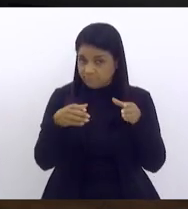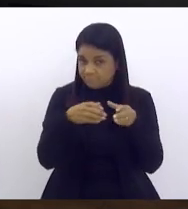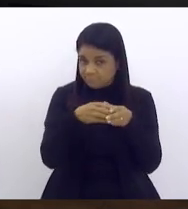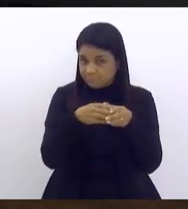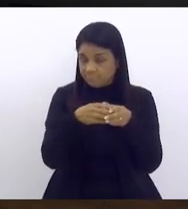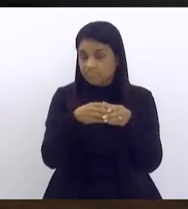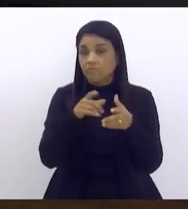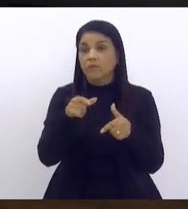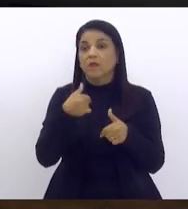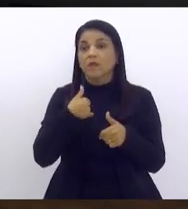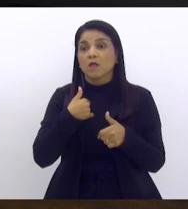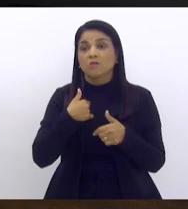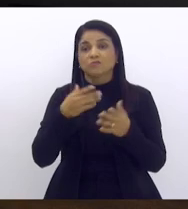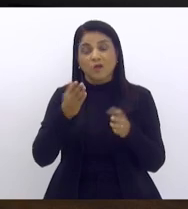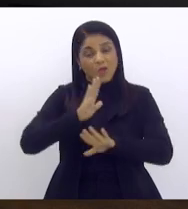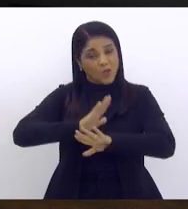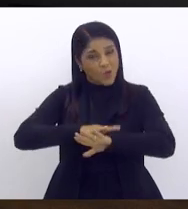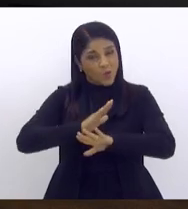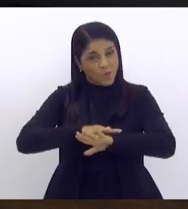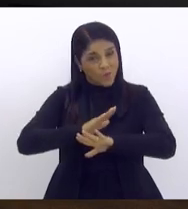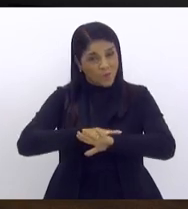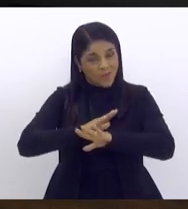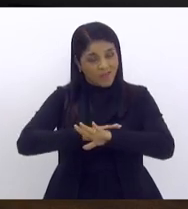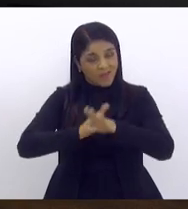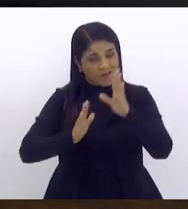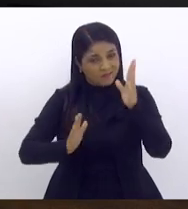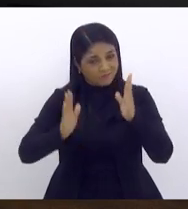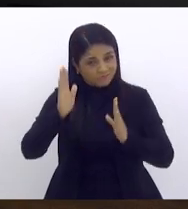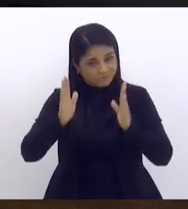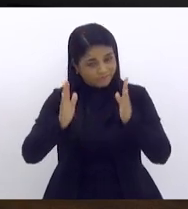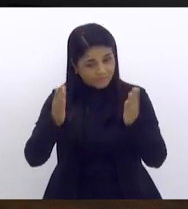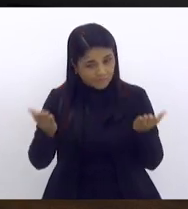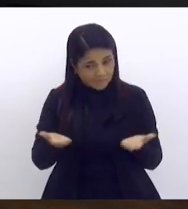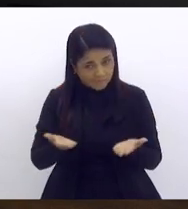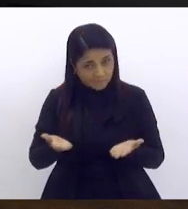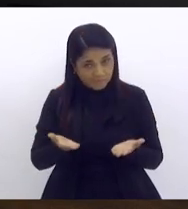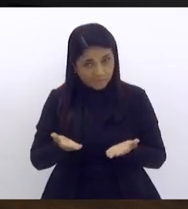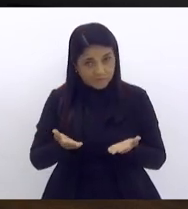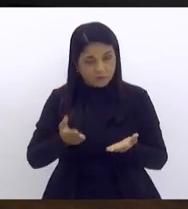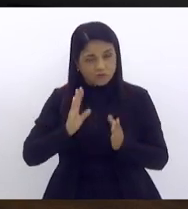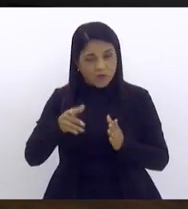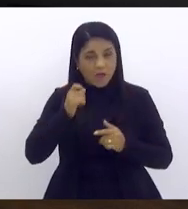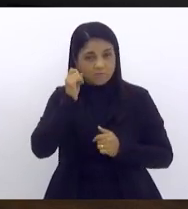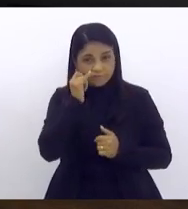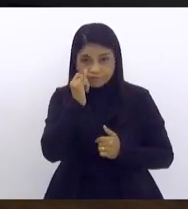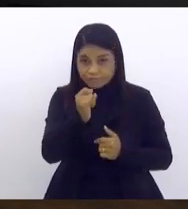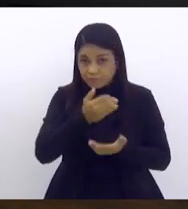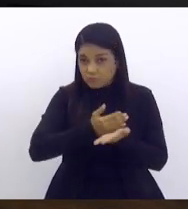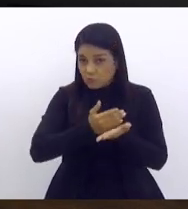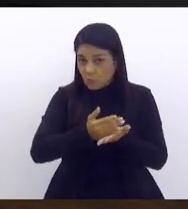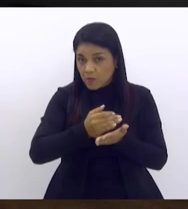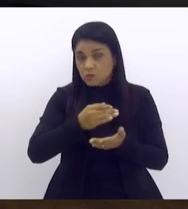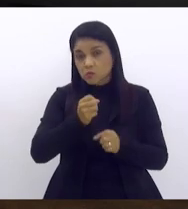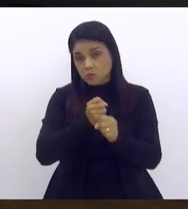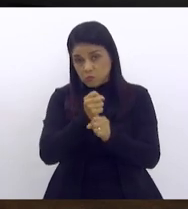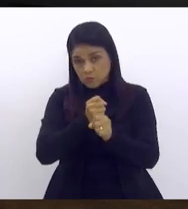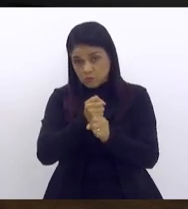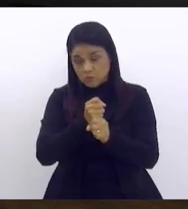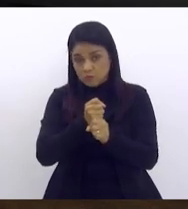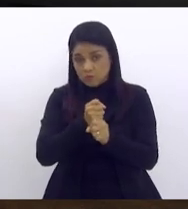eu tenho alertado isso desde do início do ano, que ou a gente